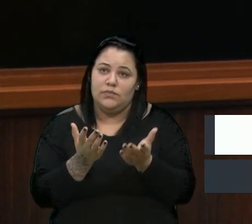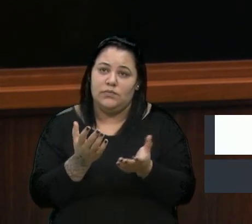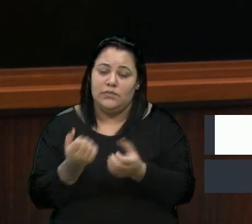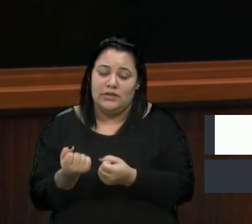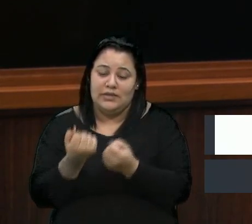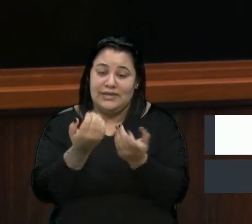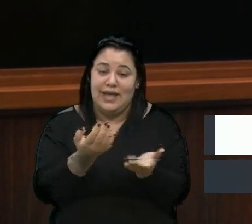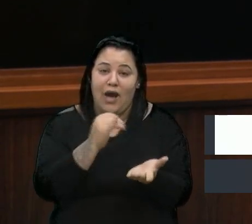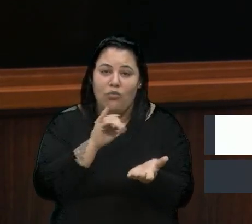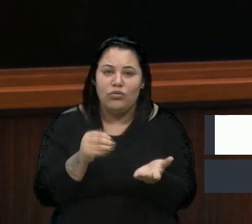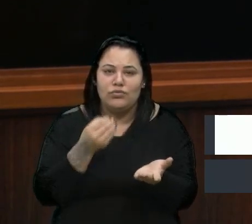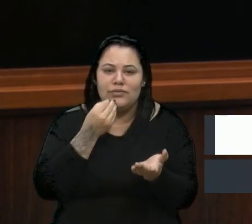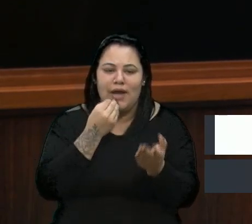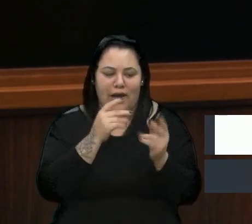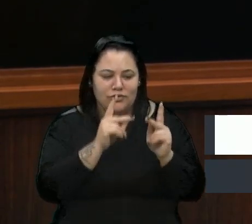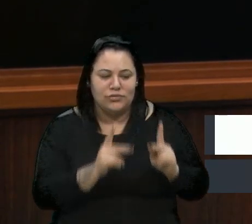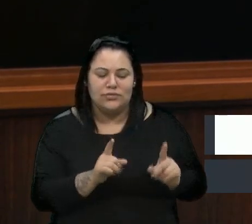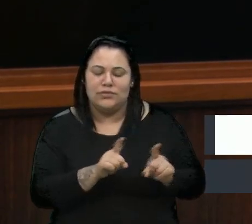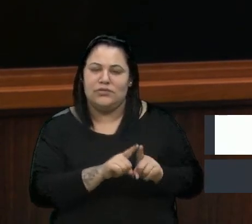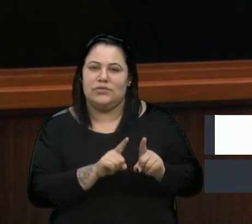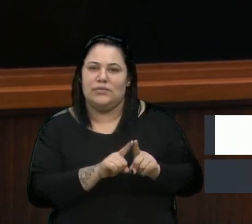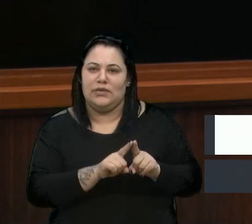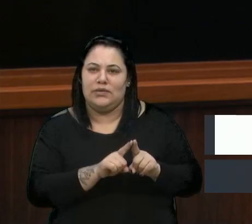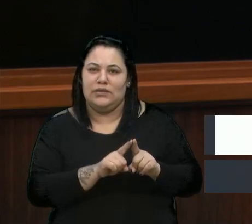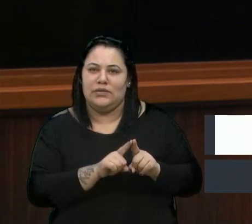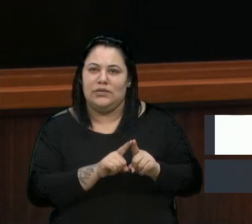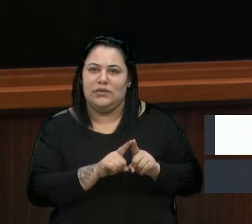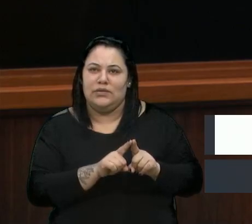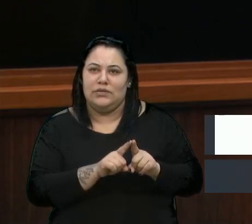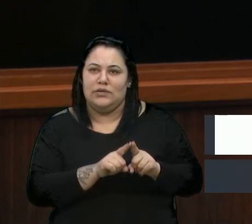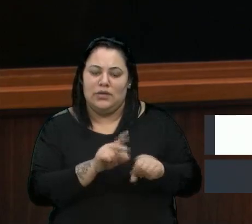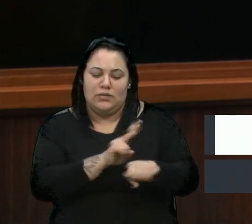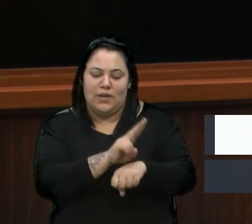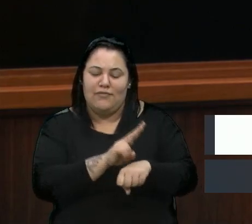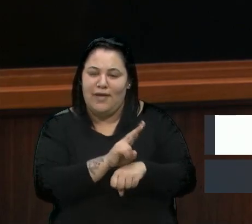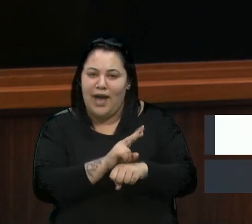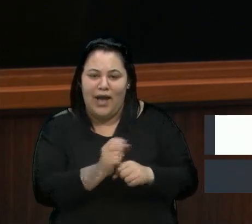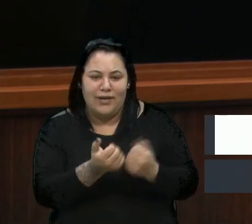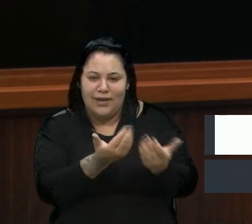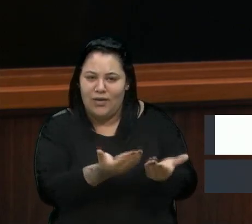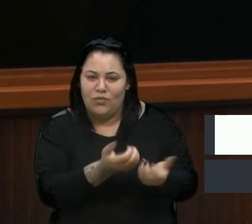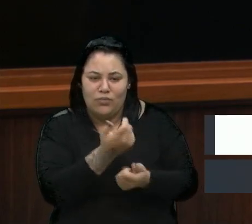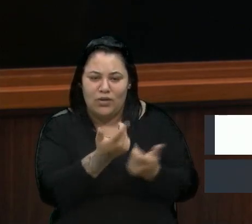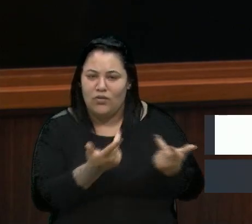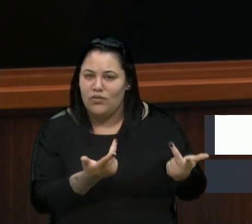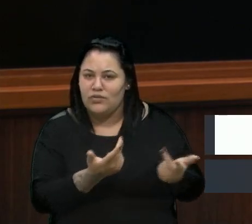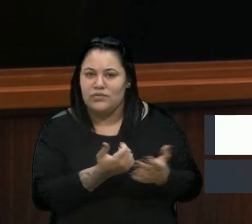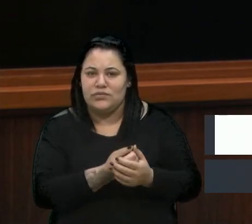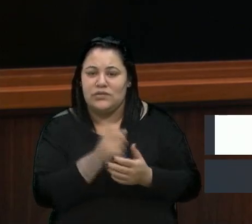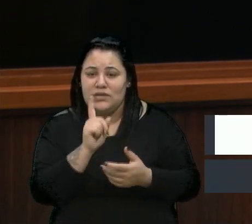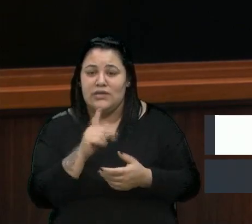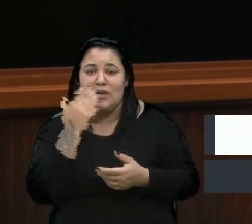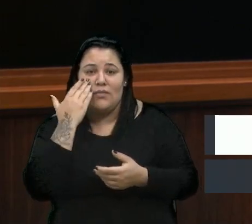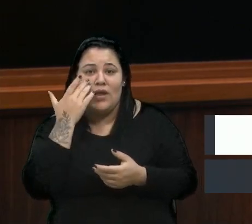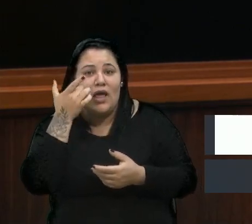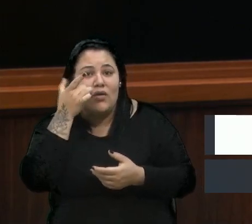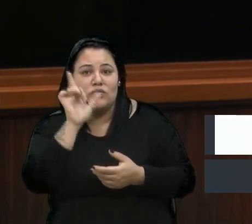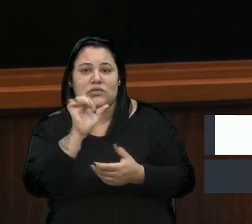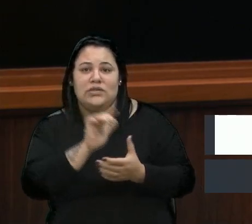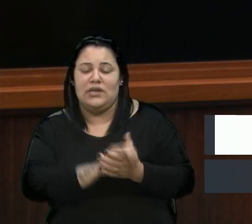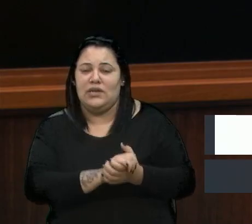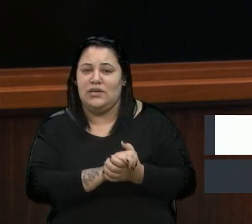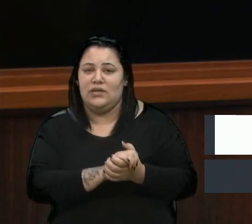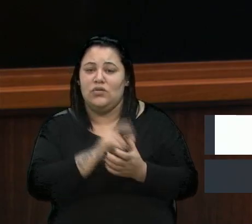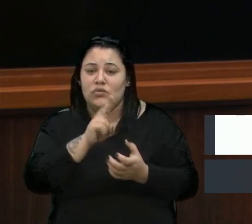oportuniza essas pessoas a dar uma vaga de aprendizagem, quem sabe elas consigam, a partir daquele